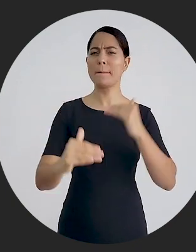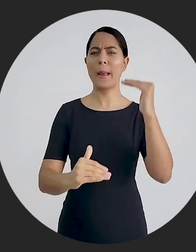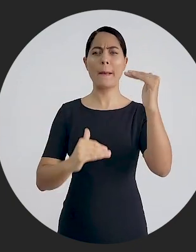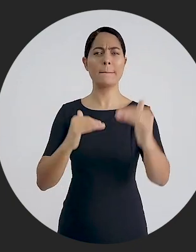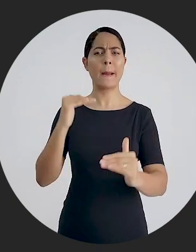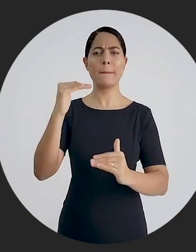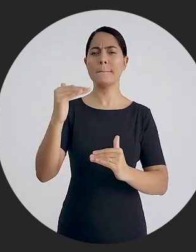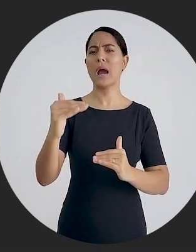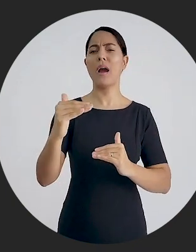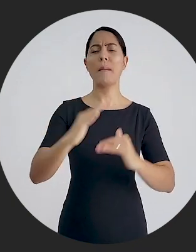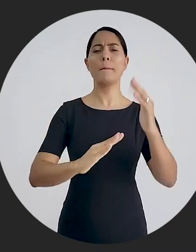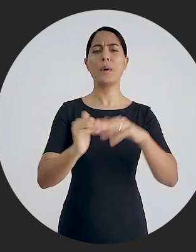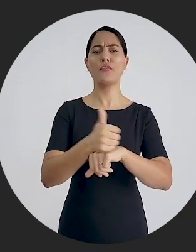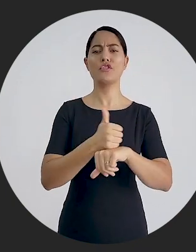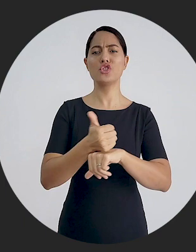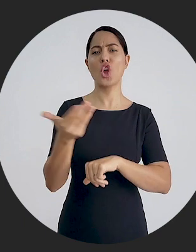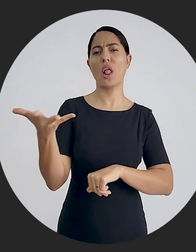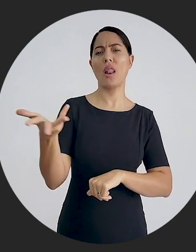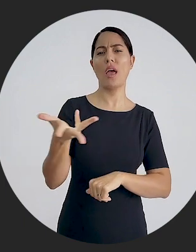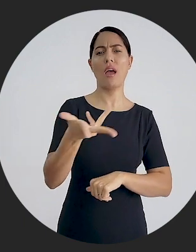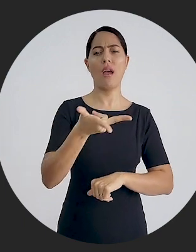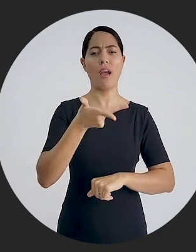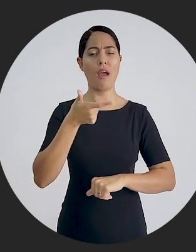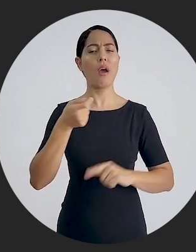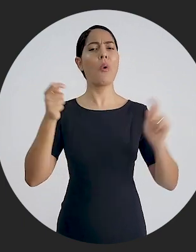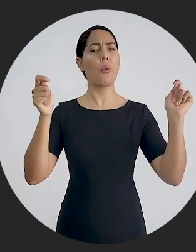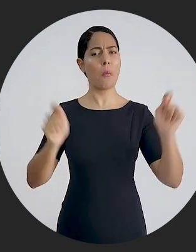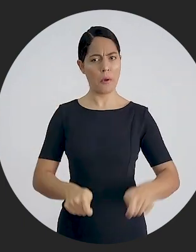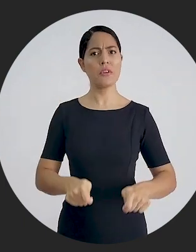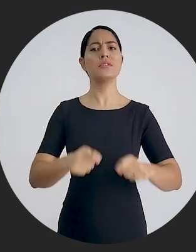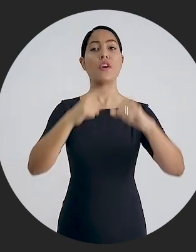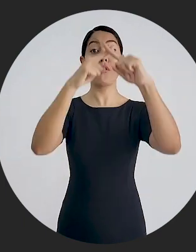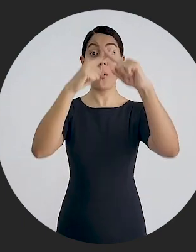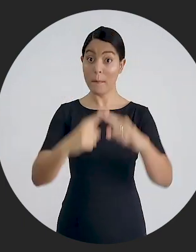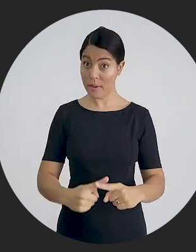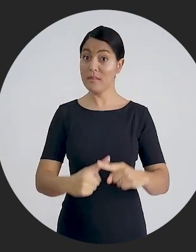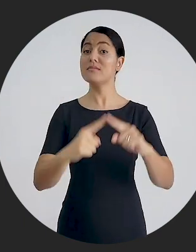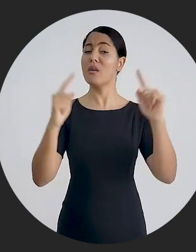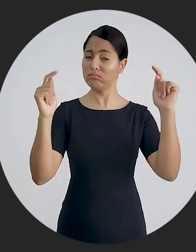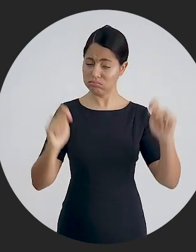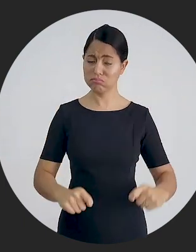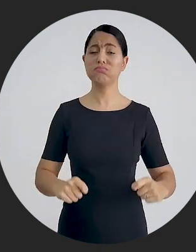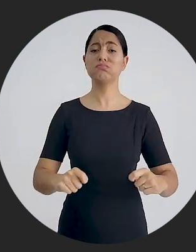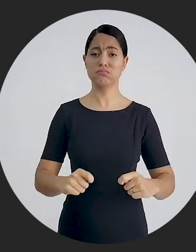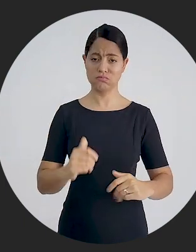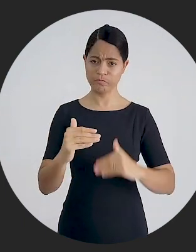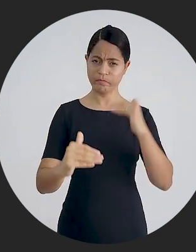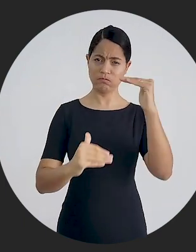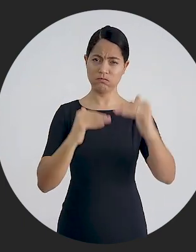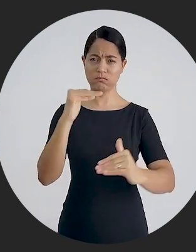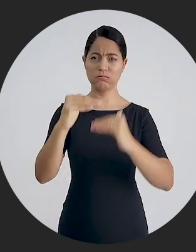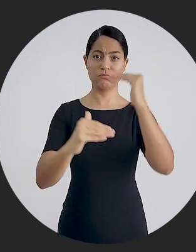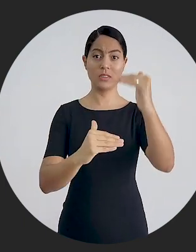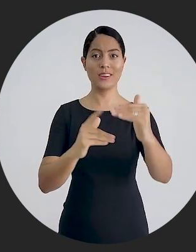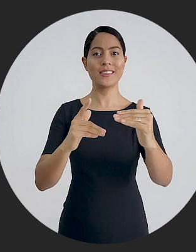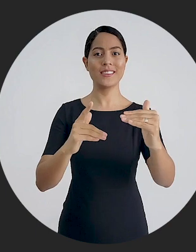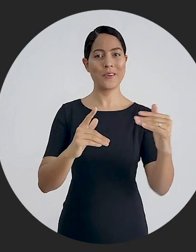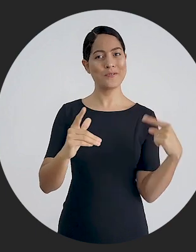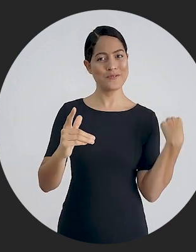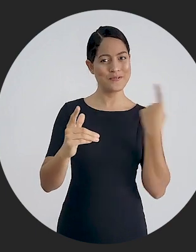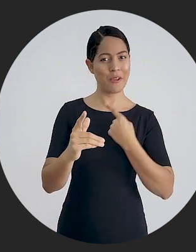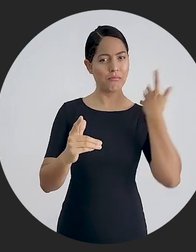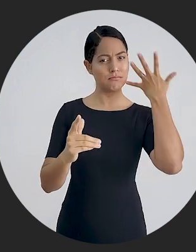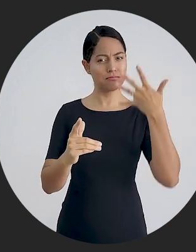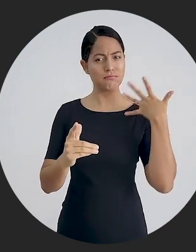advocacia erguer cada vez mais o seu nível profissional, a sua condição de competitividade, e com isso a gente vai